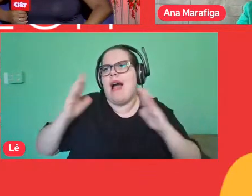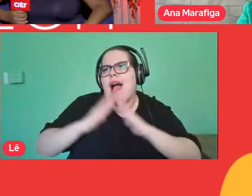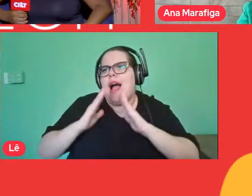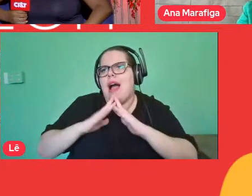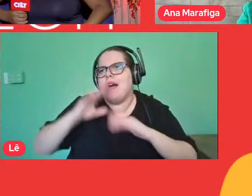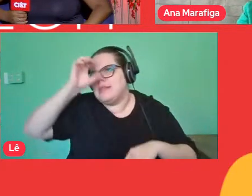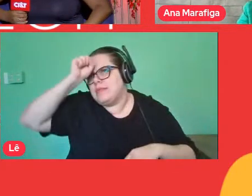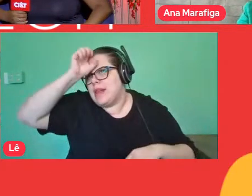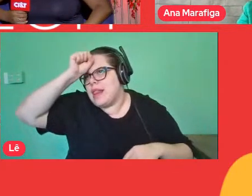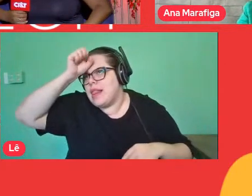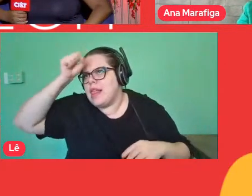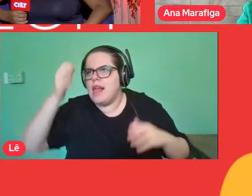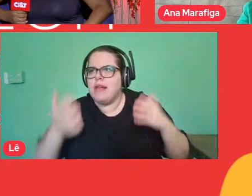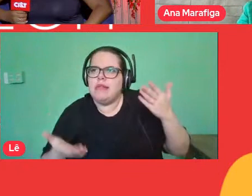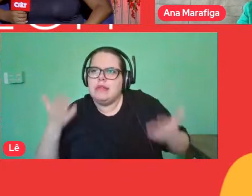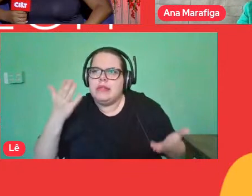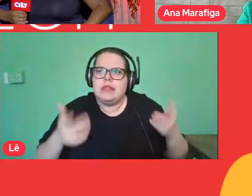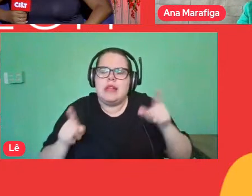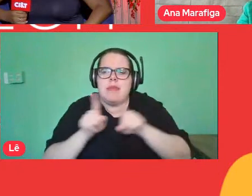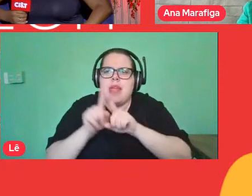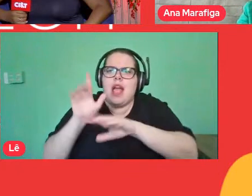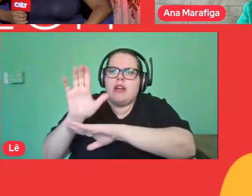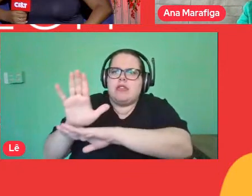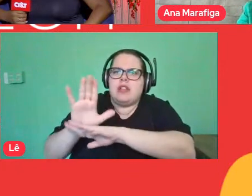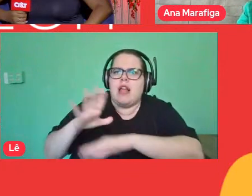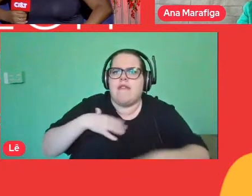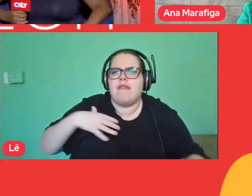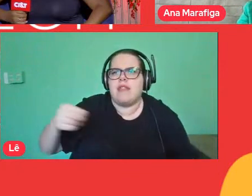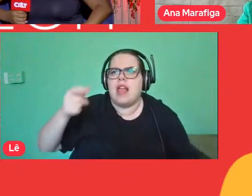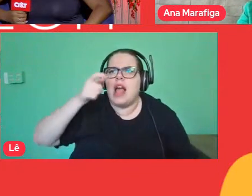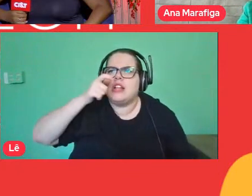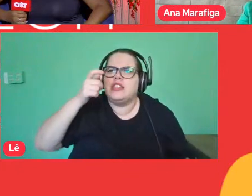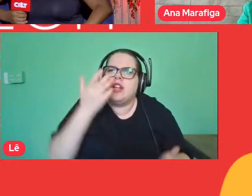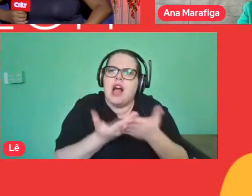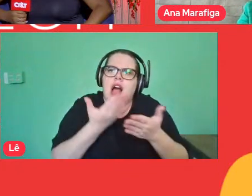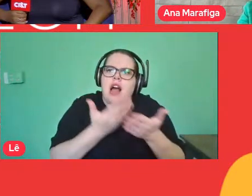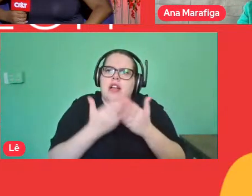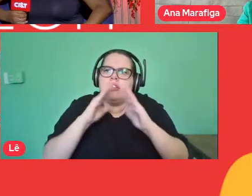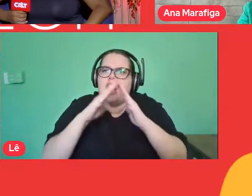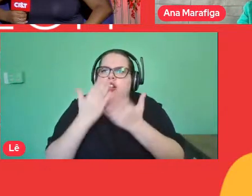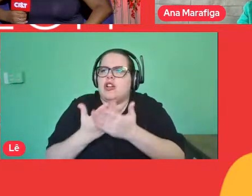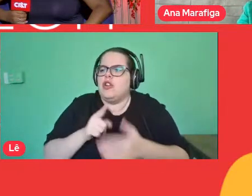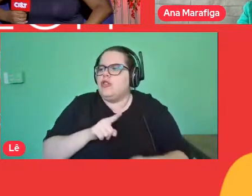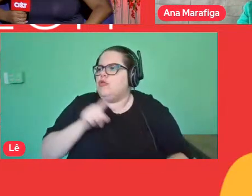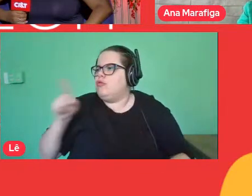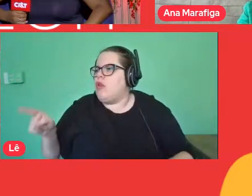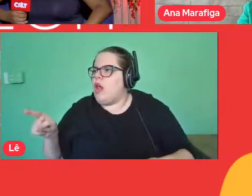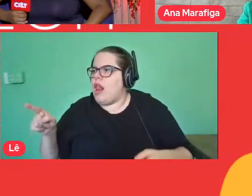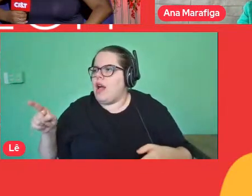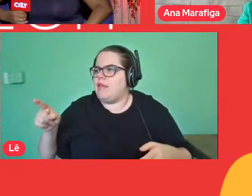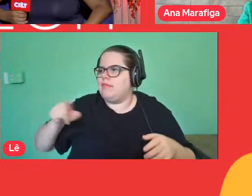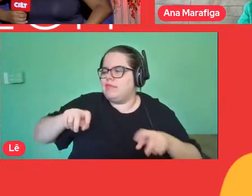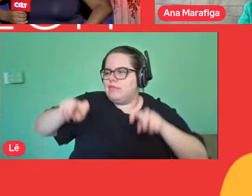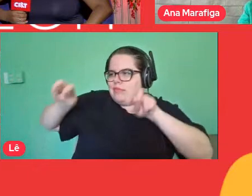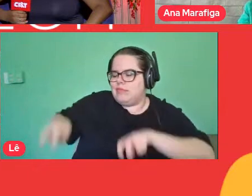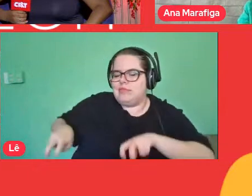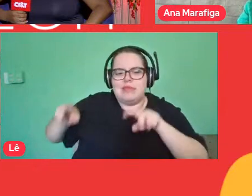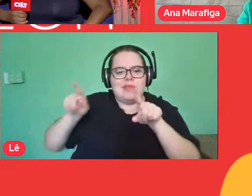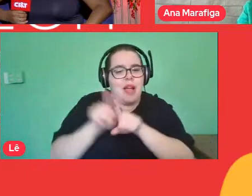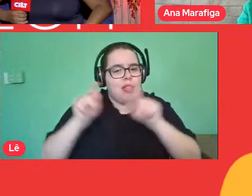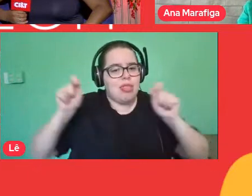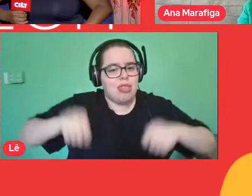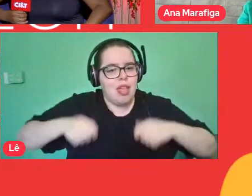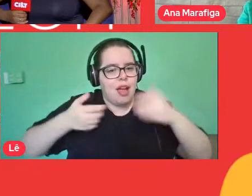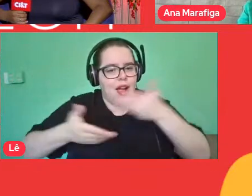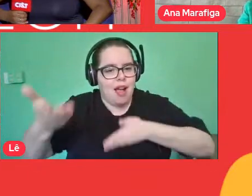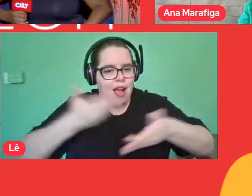equilibrar, aprendendo a ajudar também uma filha que estava assistindo aula aqui na escola do lado. Viu que as coisas podem conviver